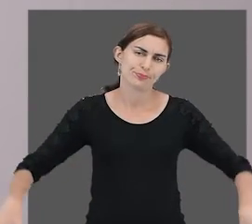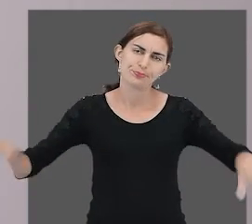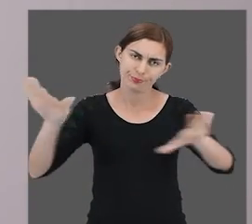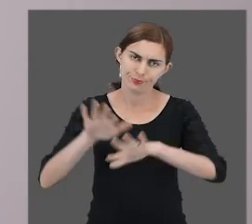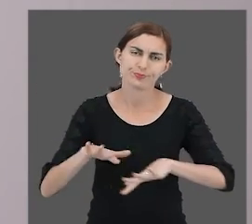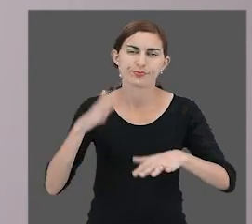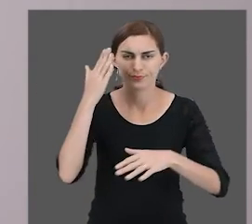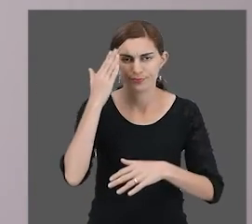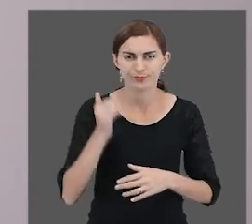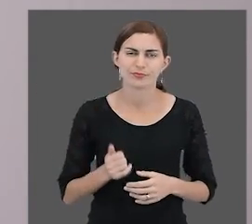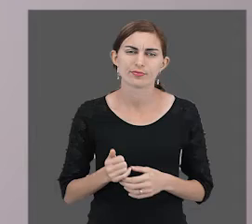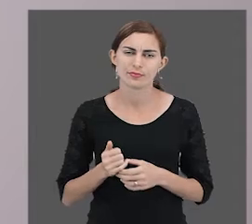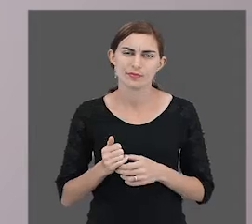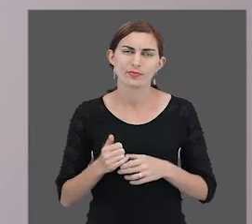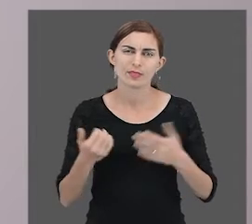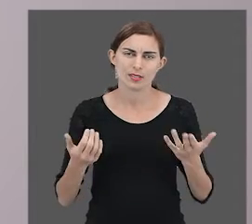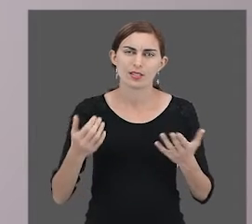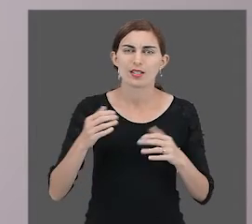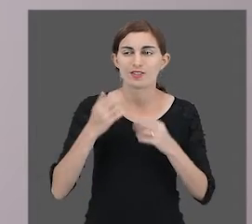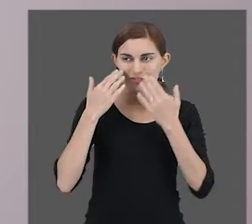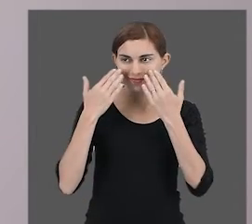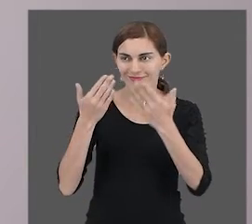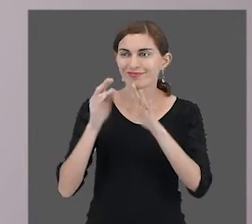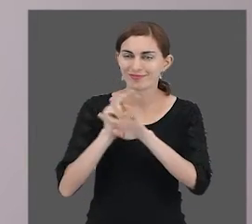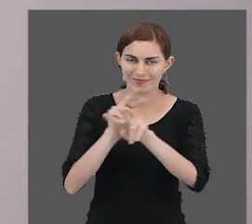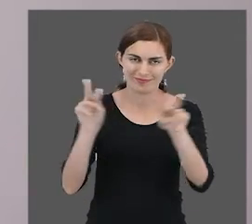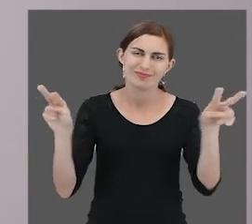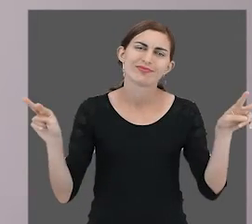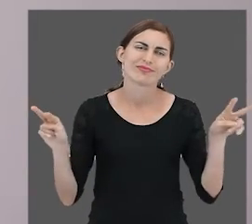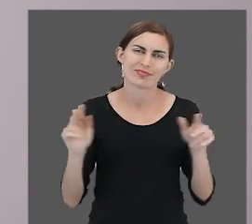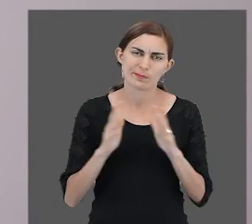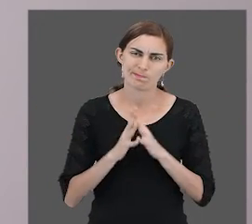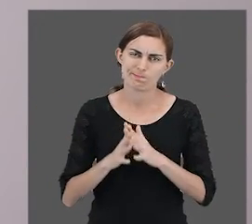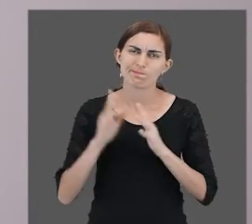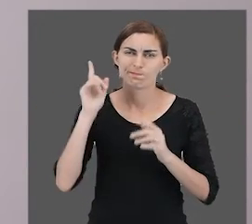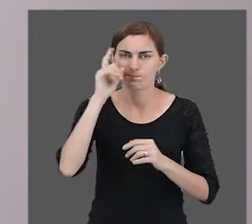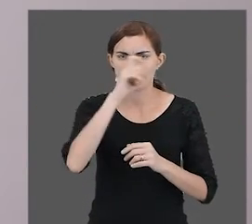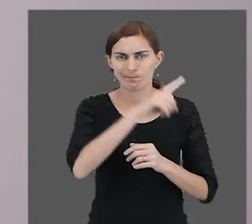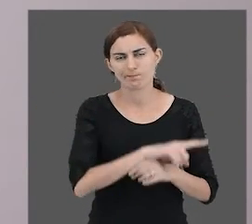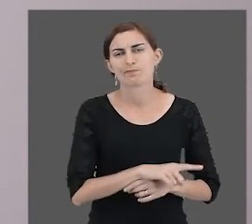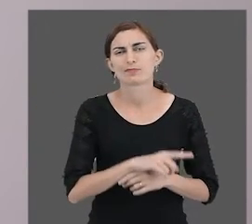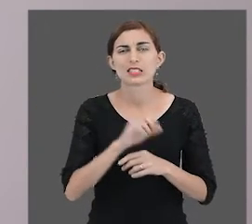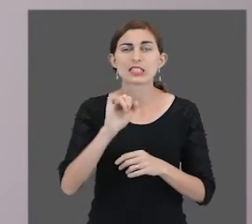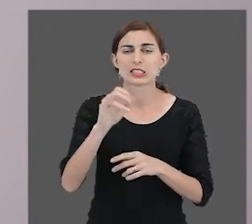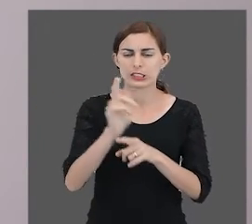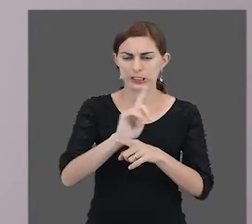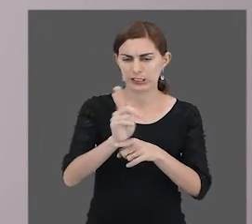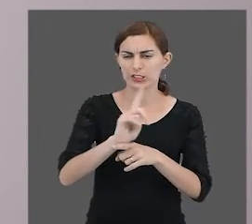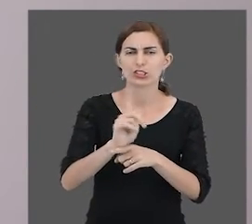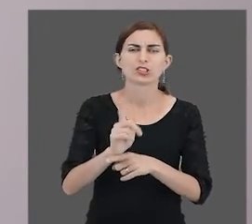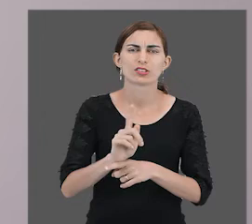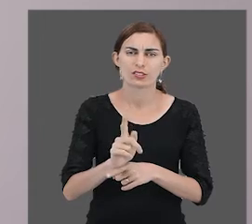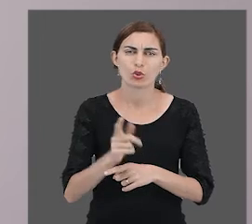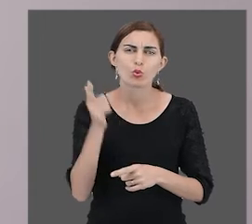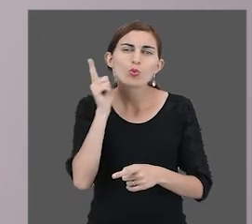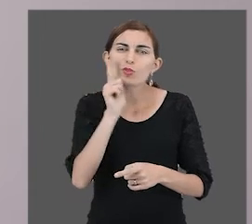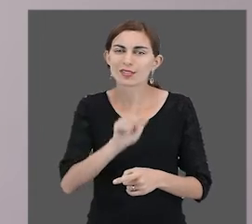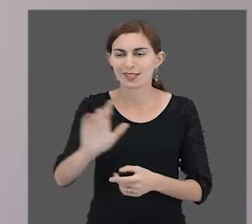todo. O cenário está complicado em termos de receita. Então, se o gestor escolar ele